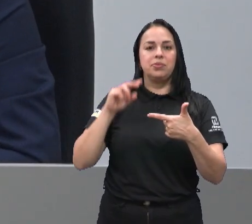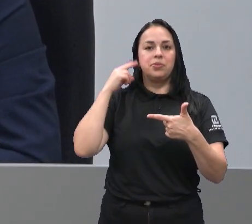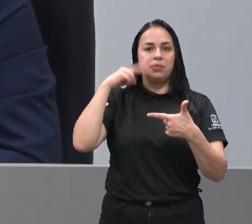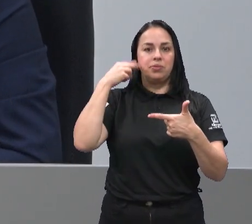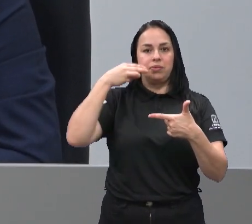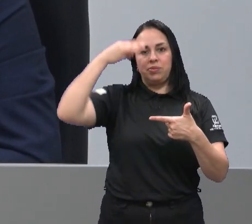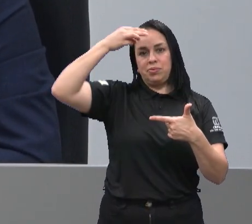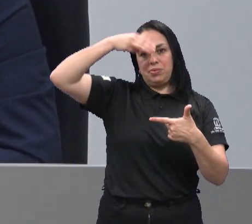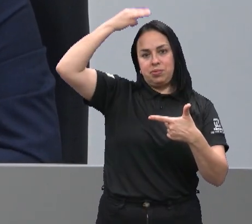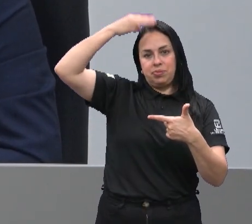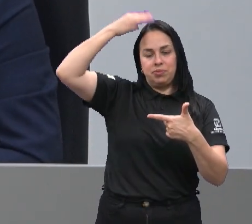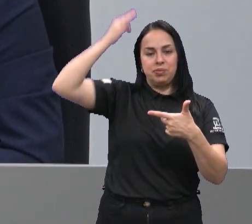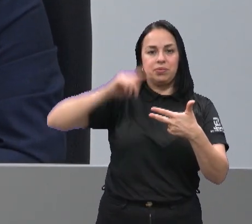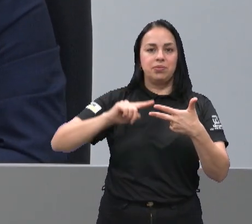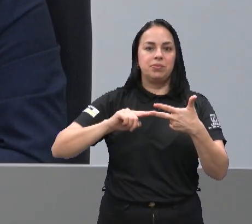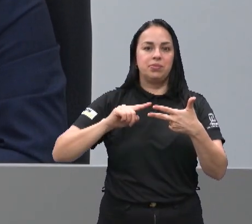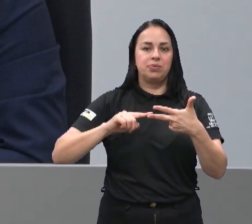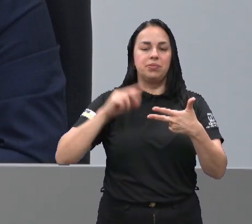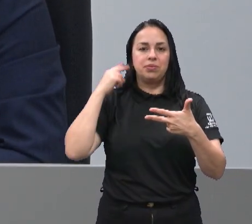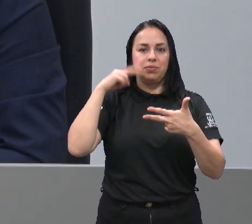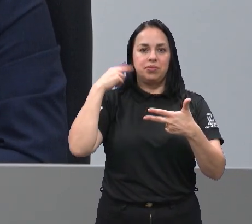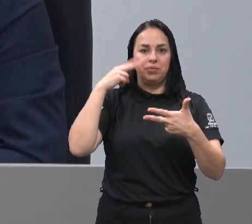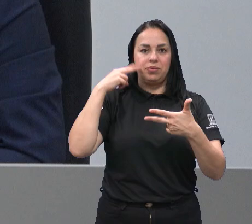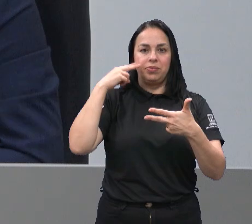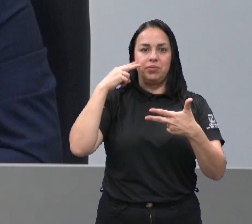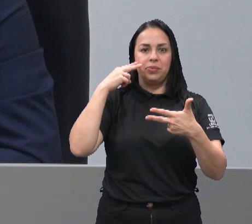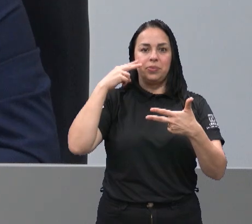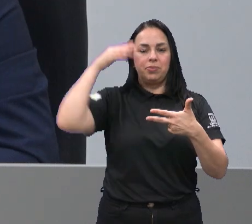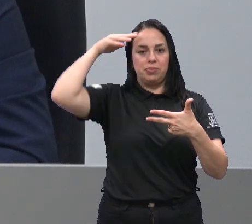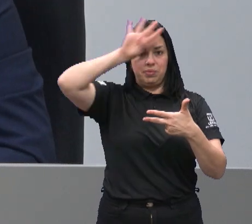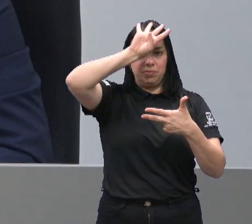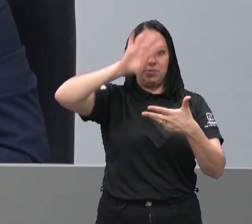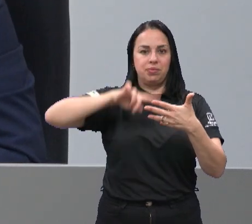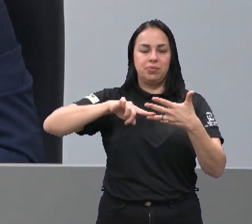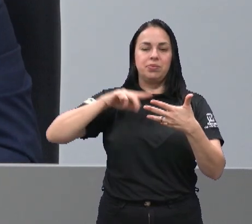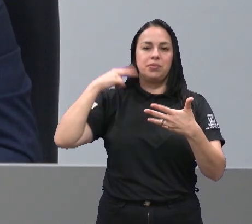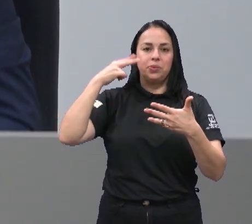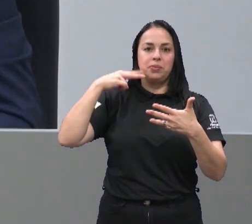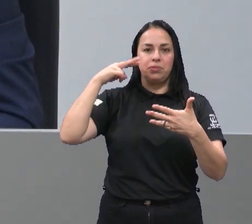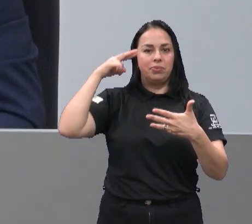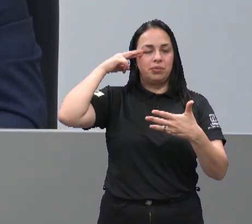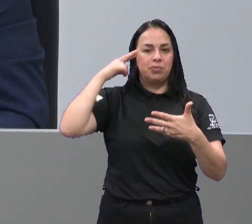Vieira Filho, Sena e vereador Rogério da Cazem.